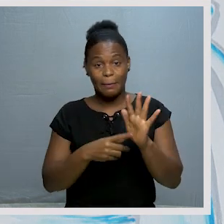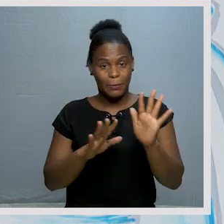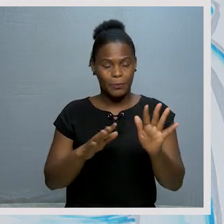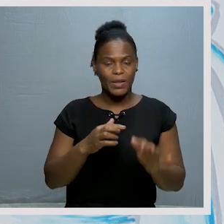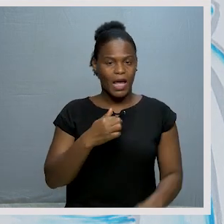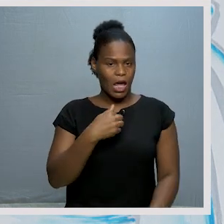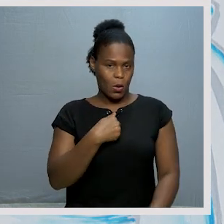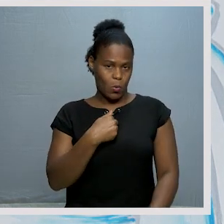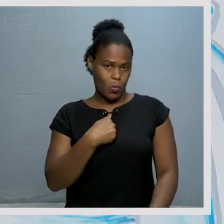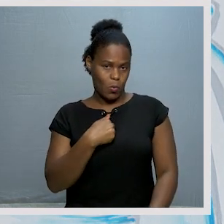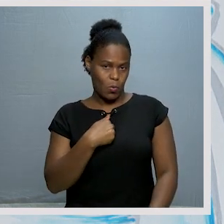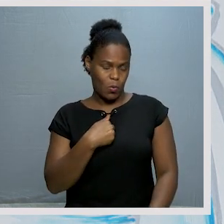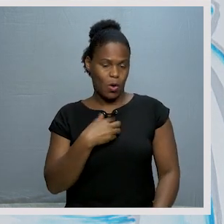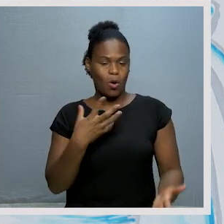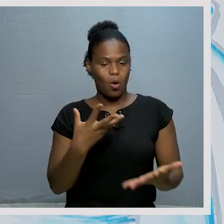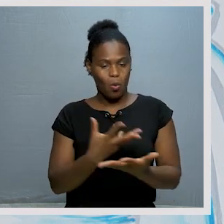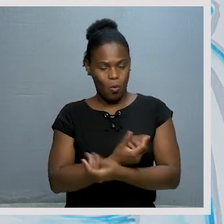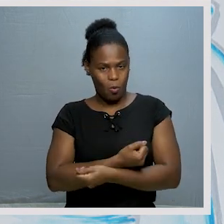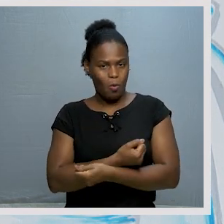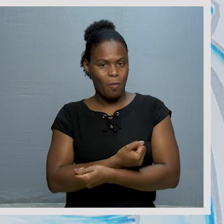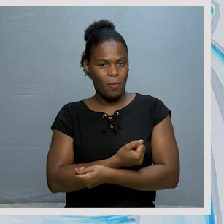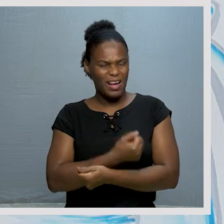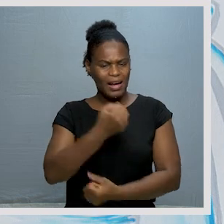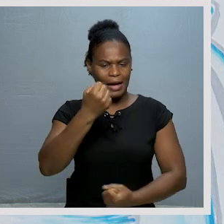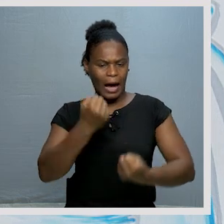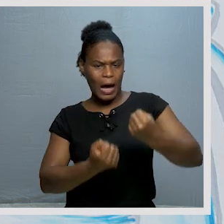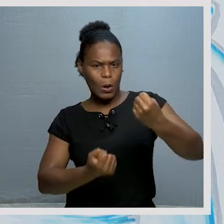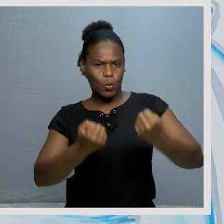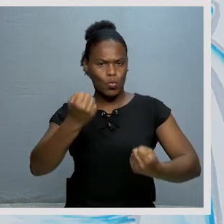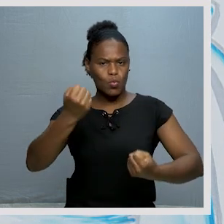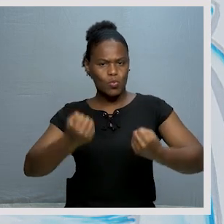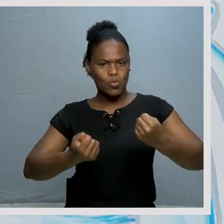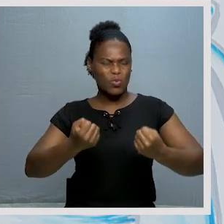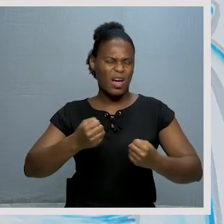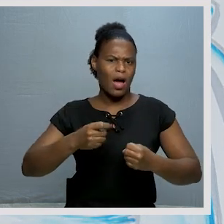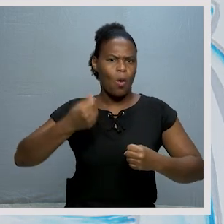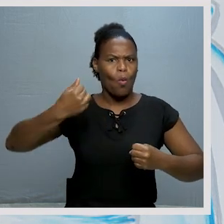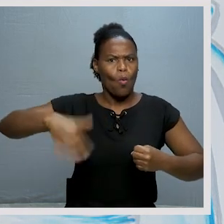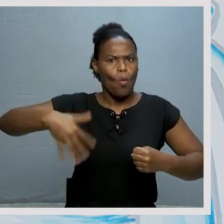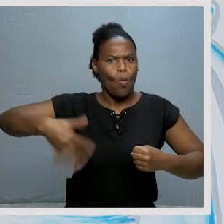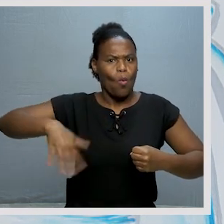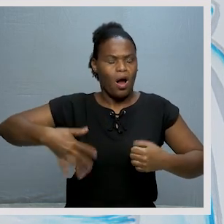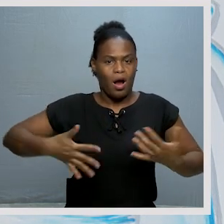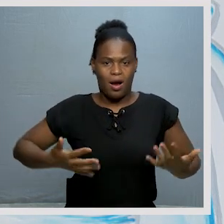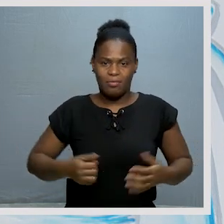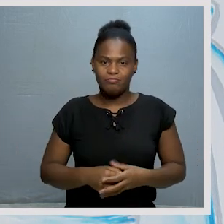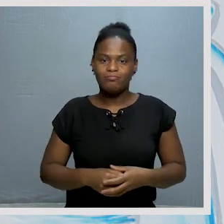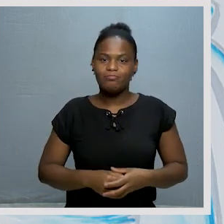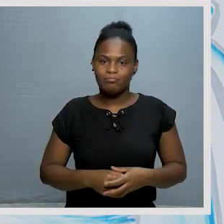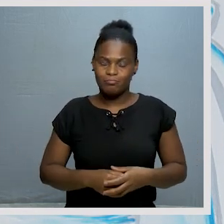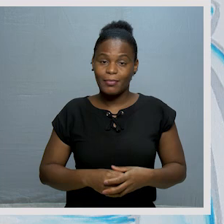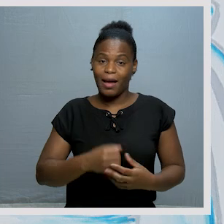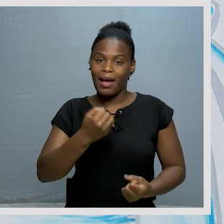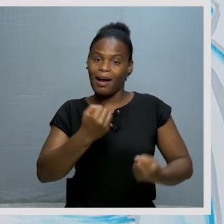Eu comprei um carro muito caro. Carro, meio